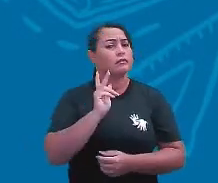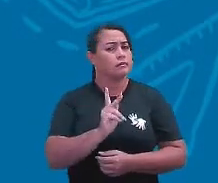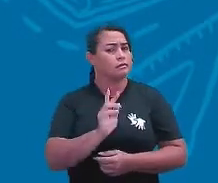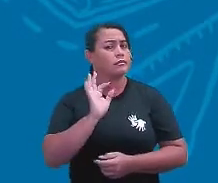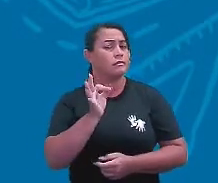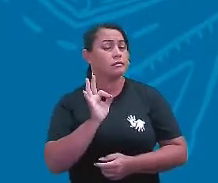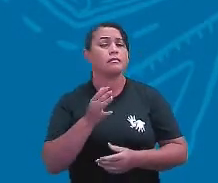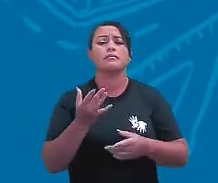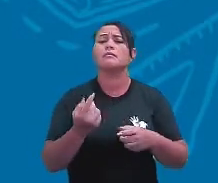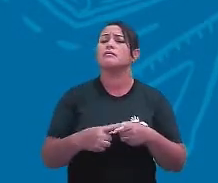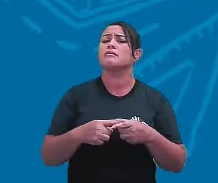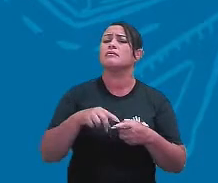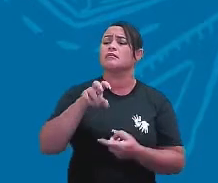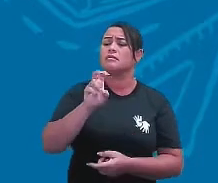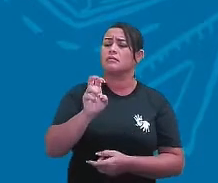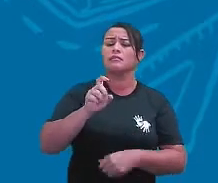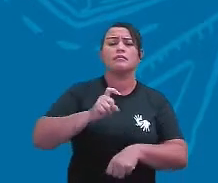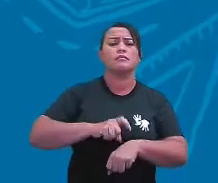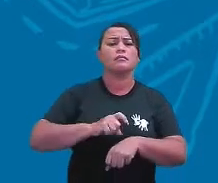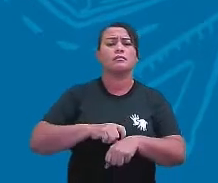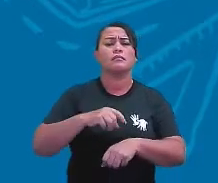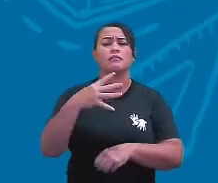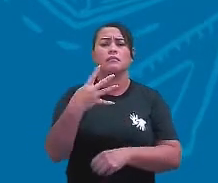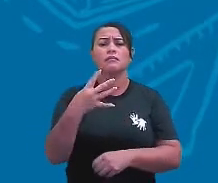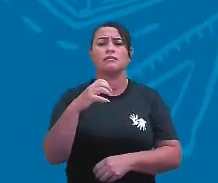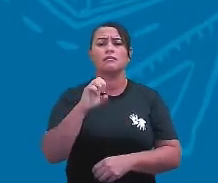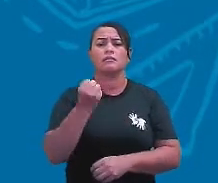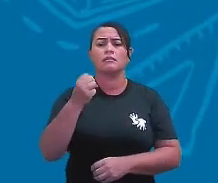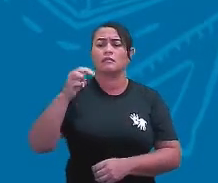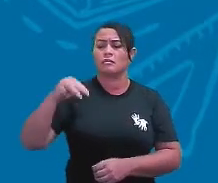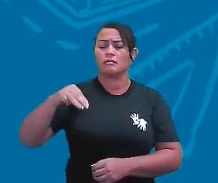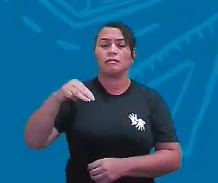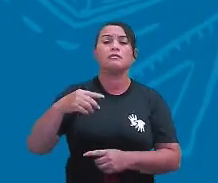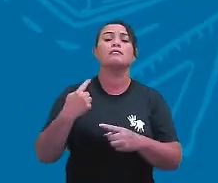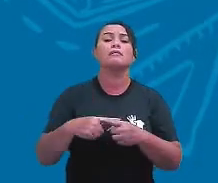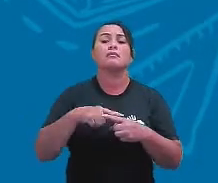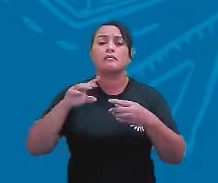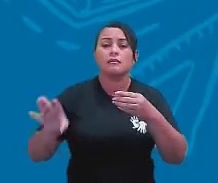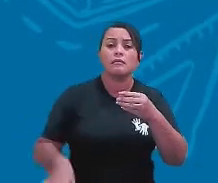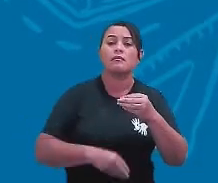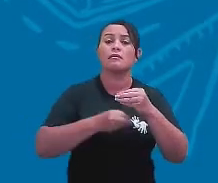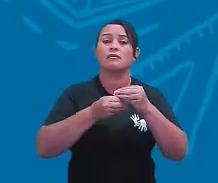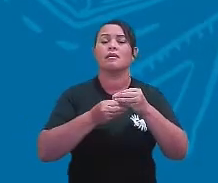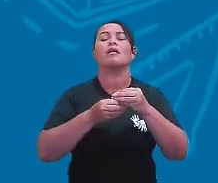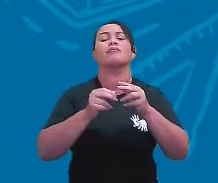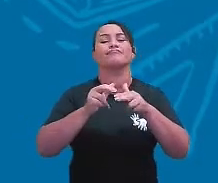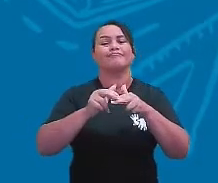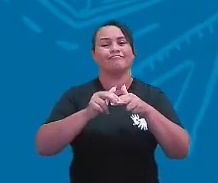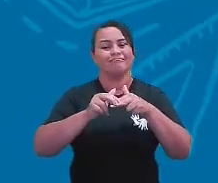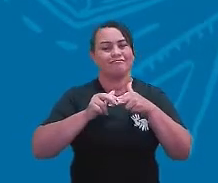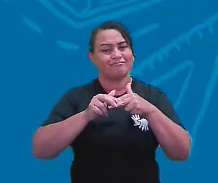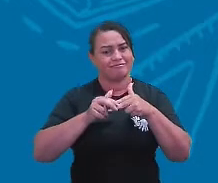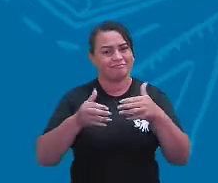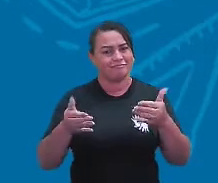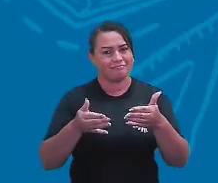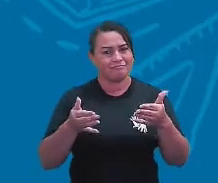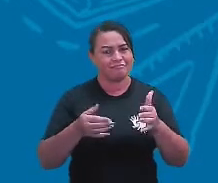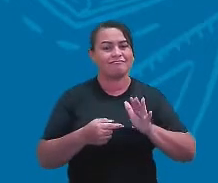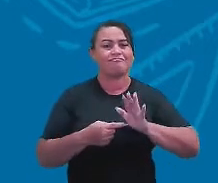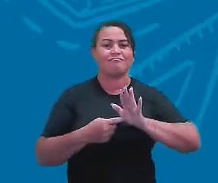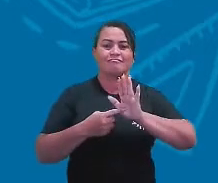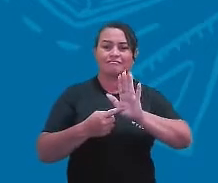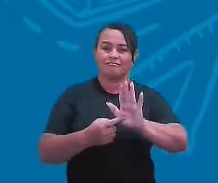essas 5 horas e 48 minutos para completá-lo? Por isso que a gente vai para aquelas ideias do